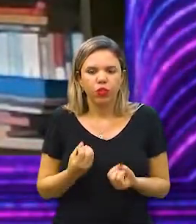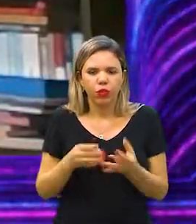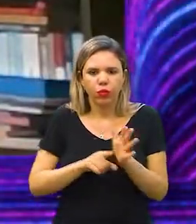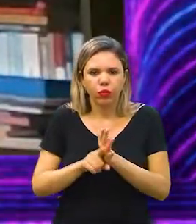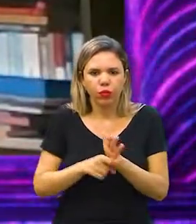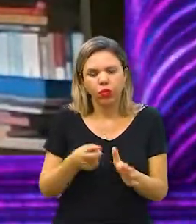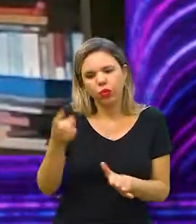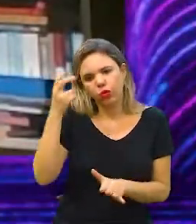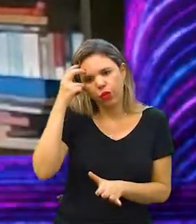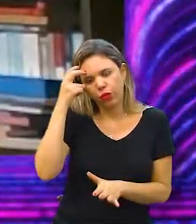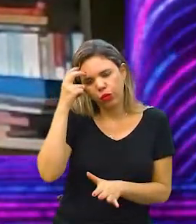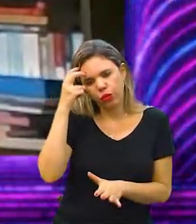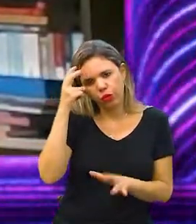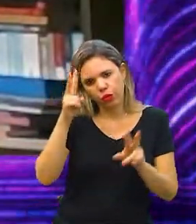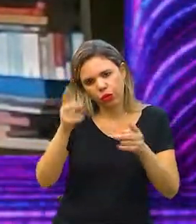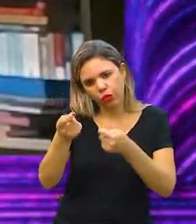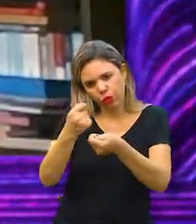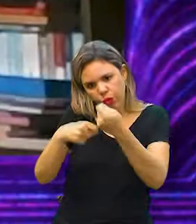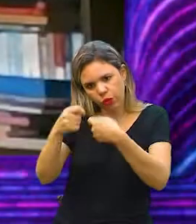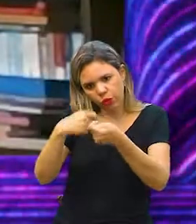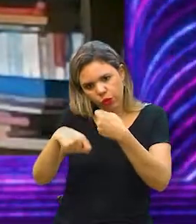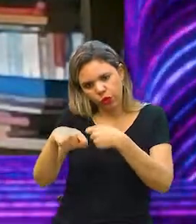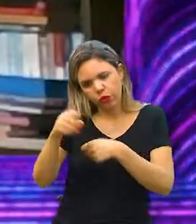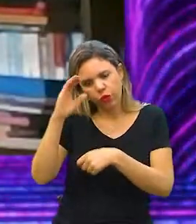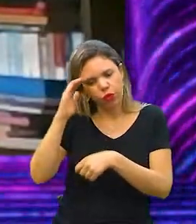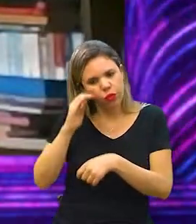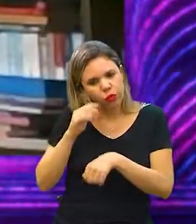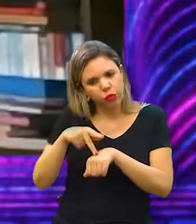informações sobre cultura, sobre economia,